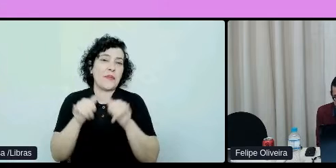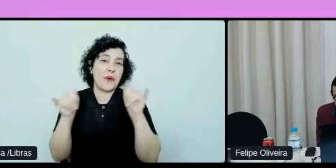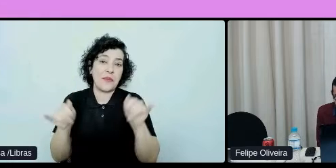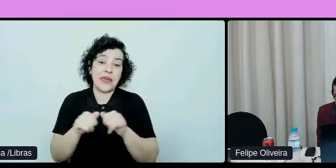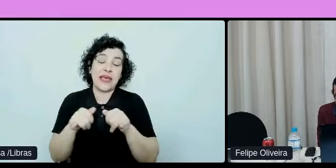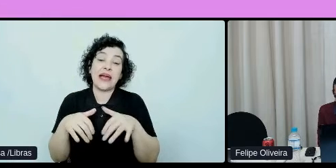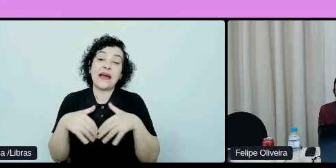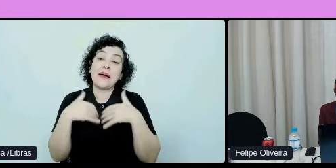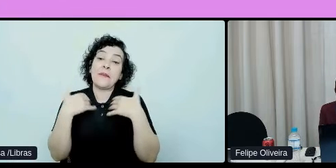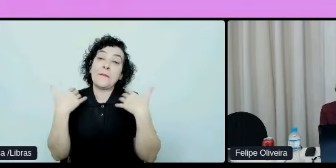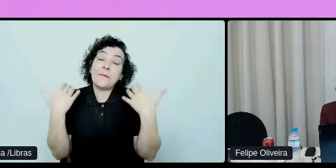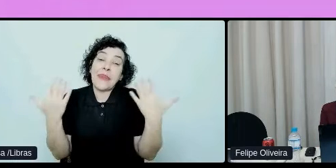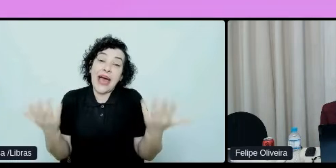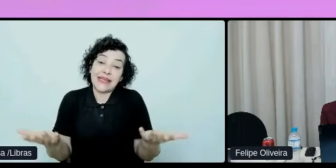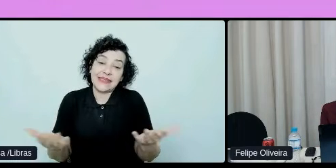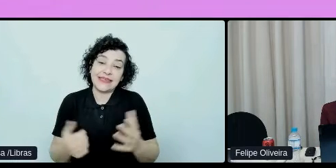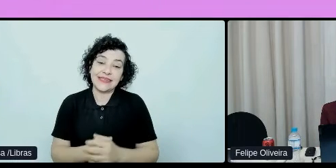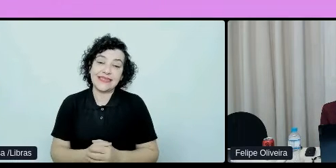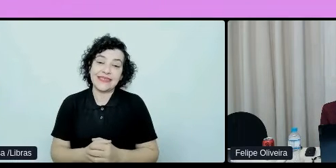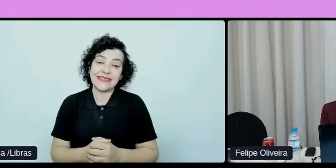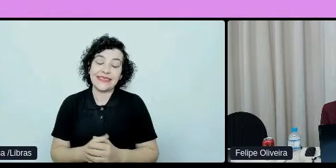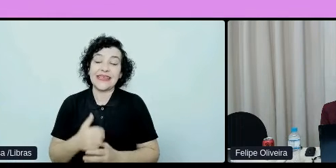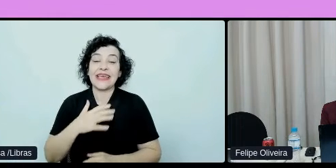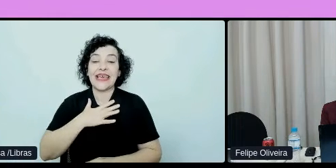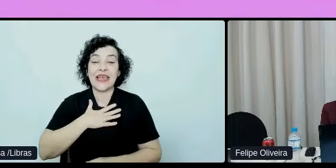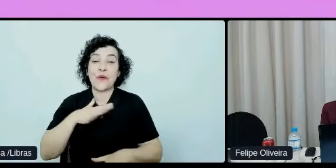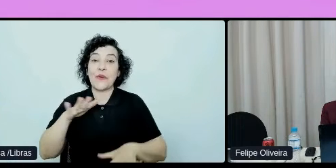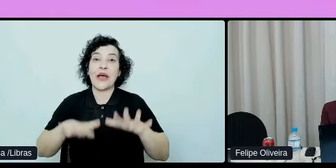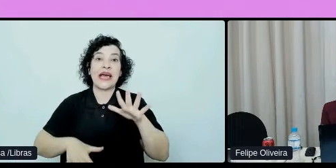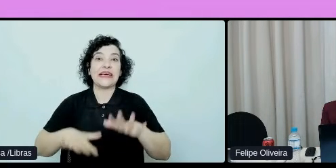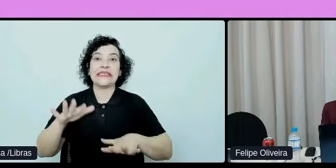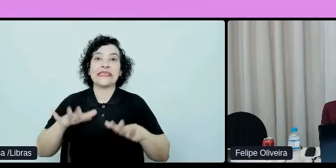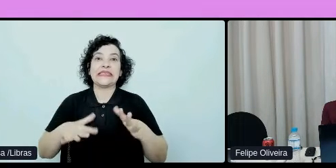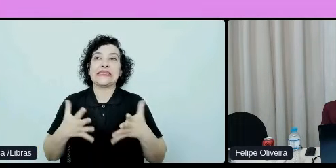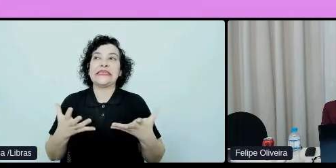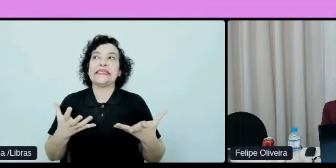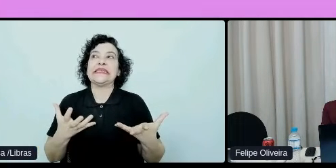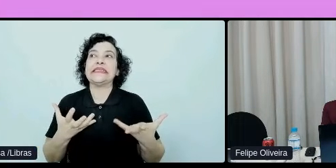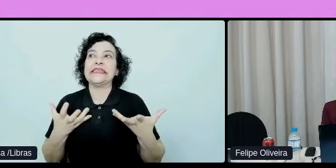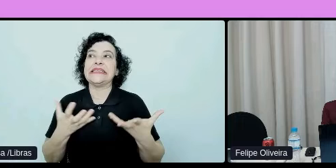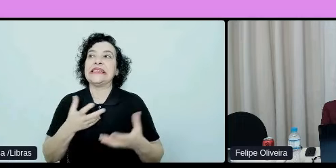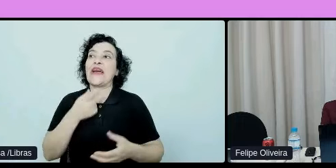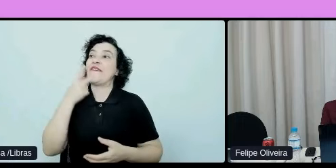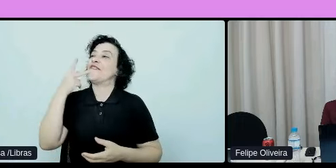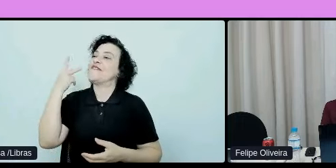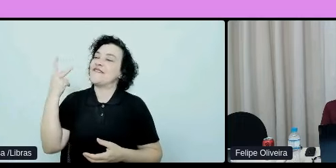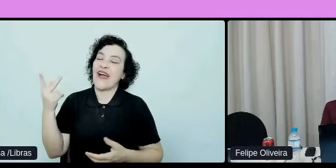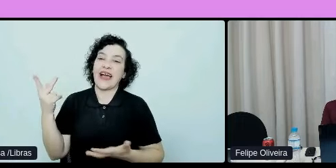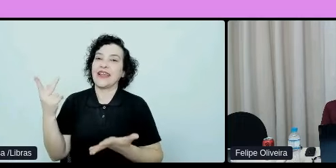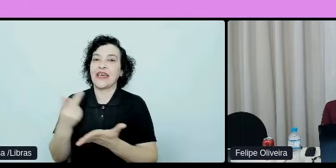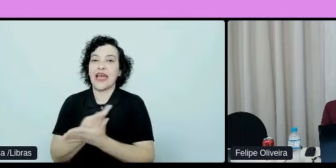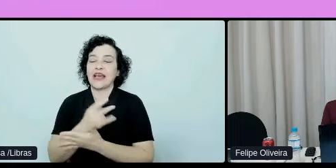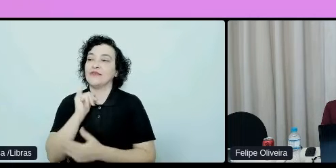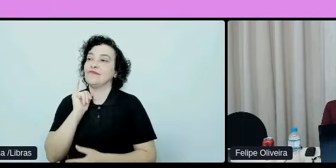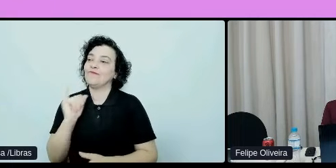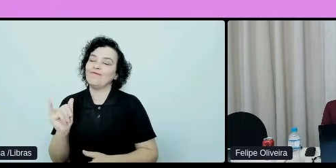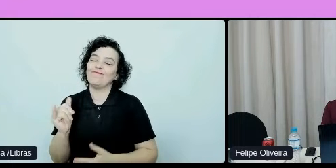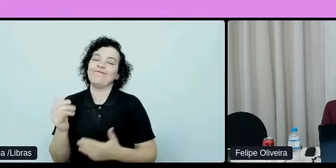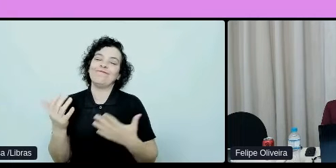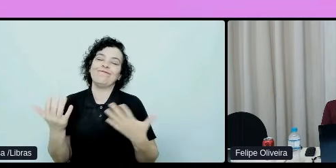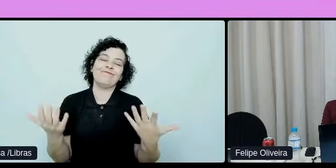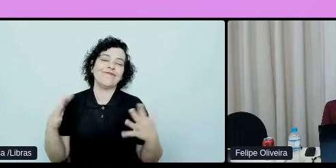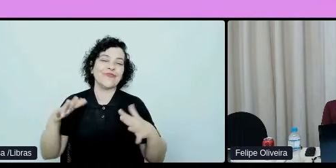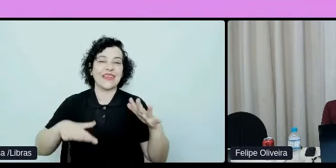Porém, eu às vezes não consigo segurar a minha língua e eu rebato na hora e eu corrijo e nem sempre sai da melhor